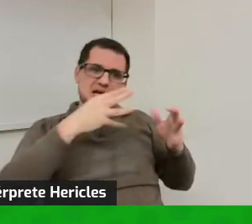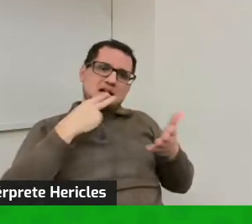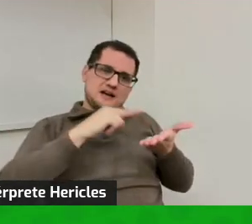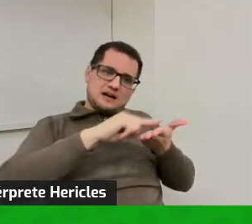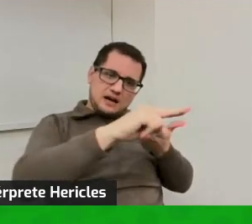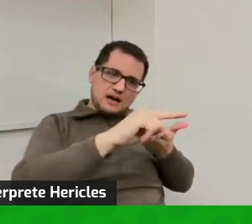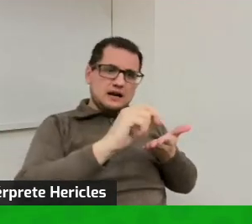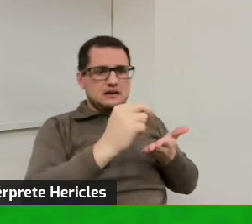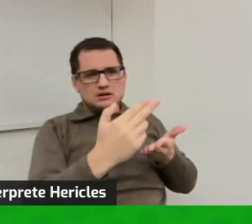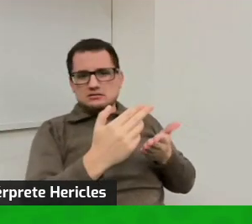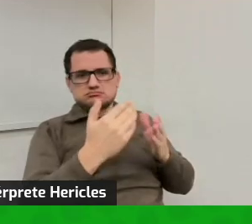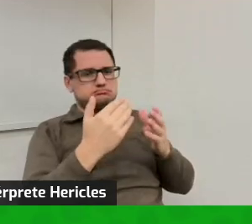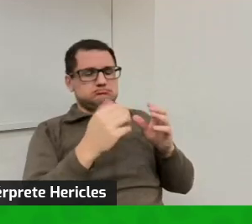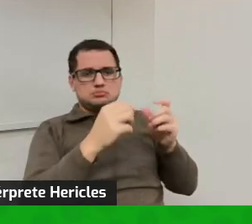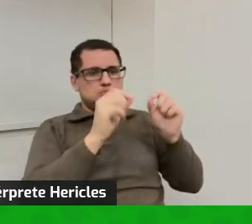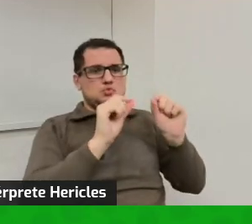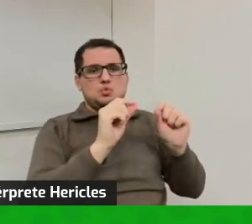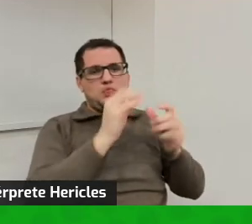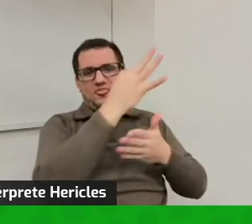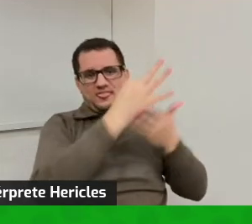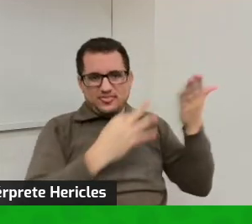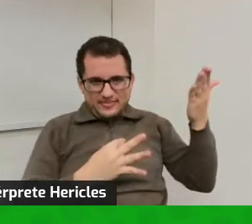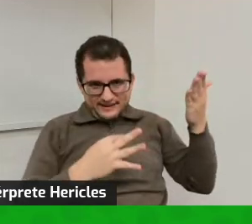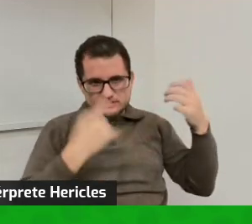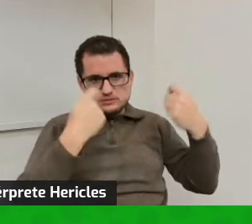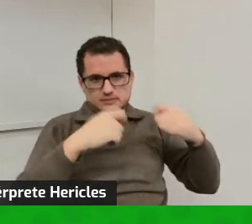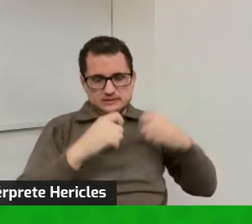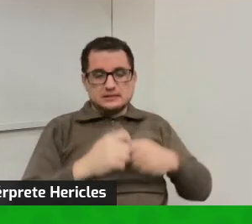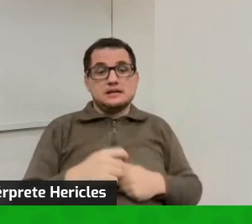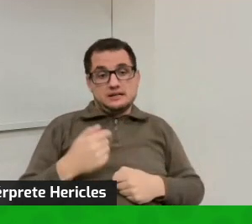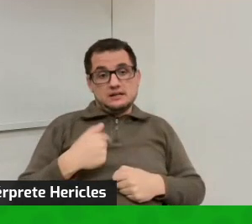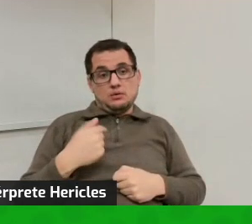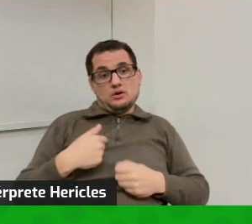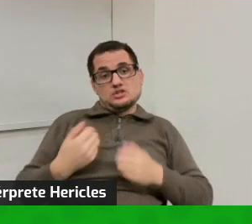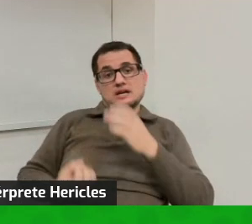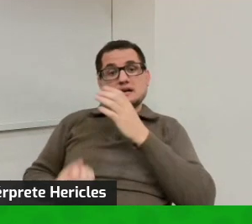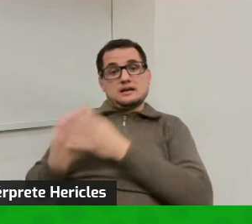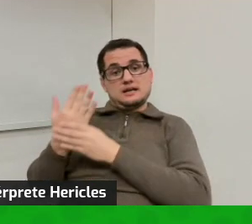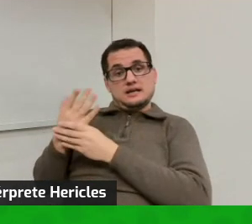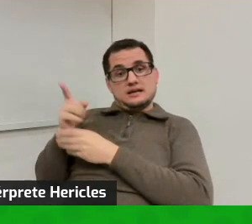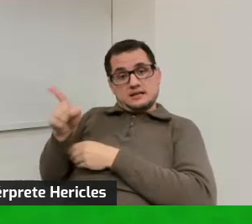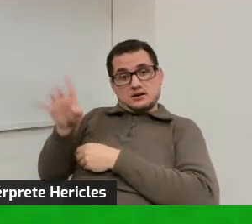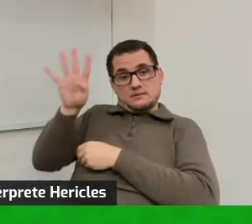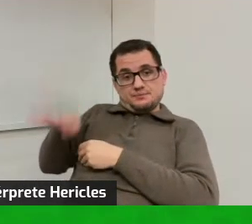tudo mais, eu já gerei uma planilha com alguns nomes. Então, eu tenho aqui